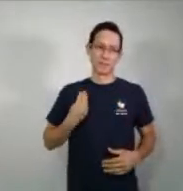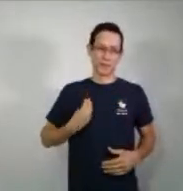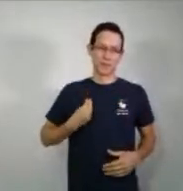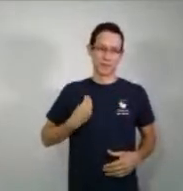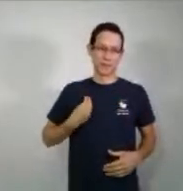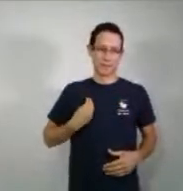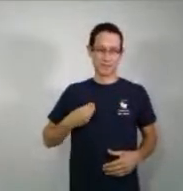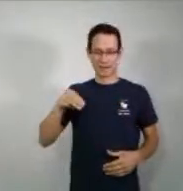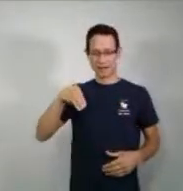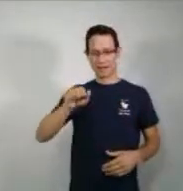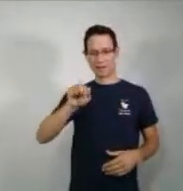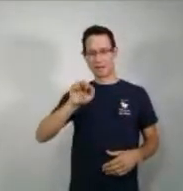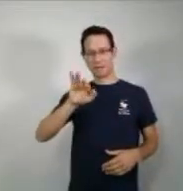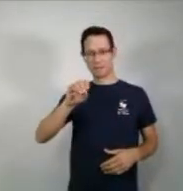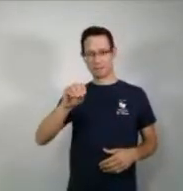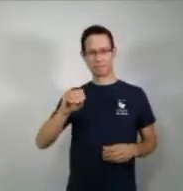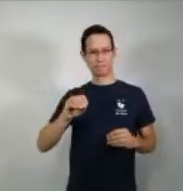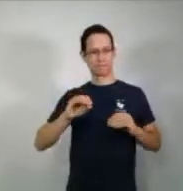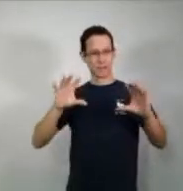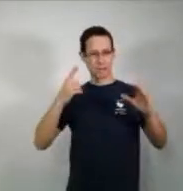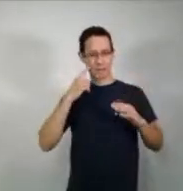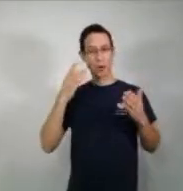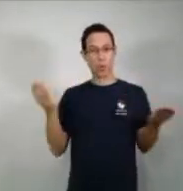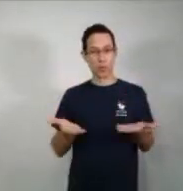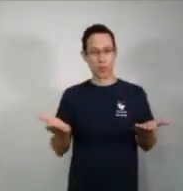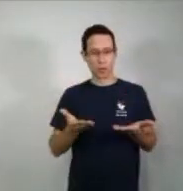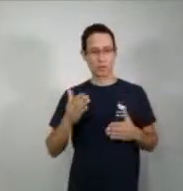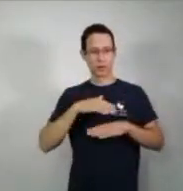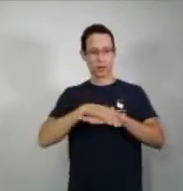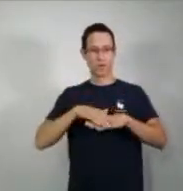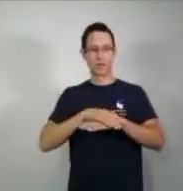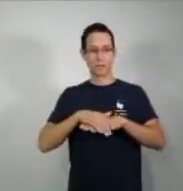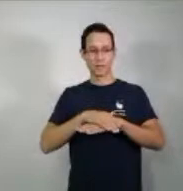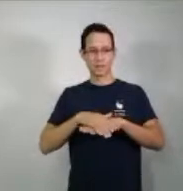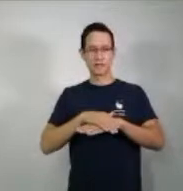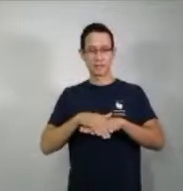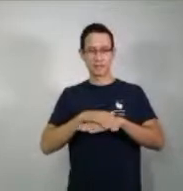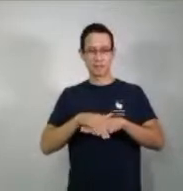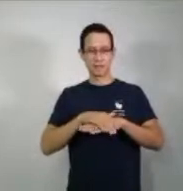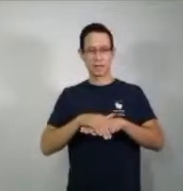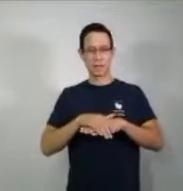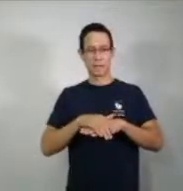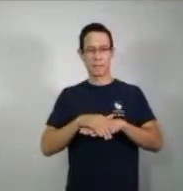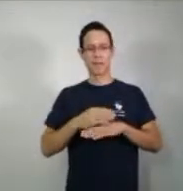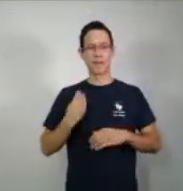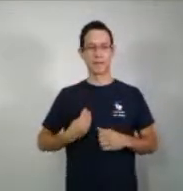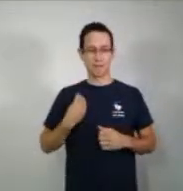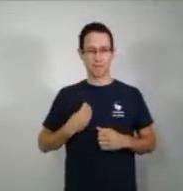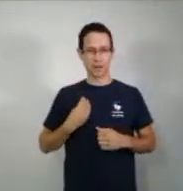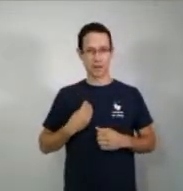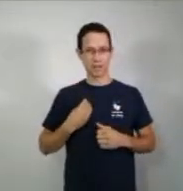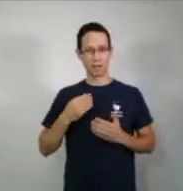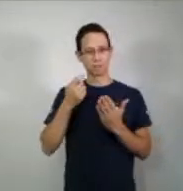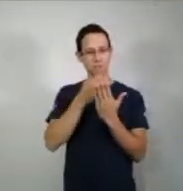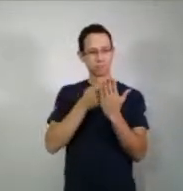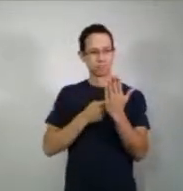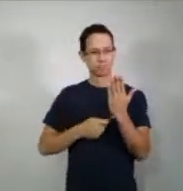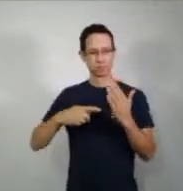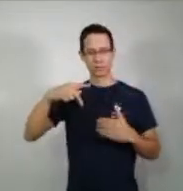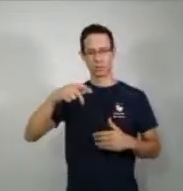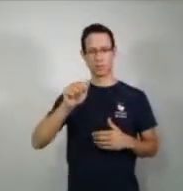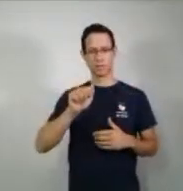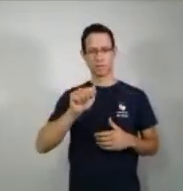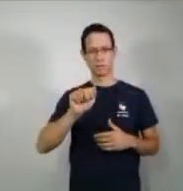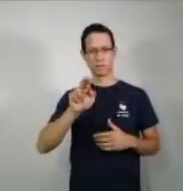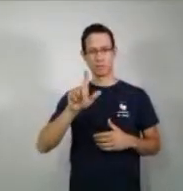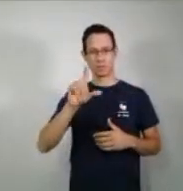viva. Hoje a gente vai conversar então sobre a obra A Vida e a Obra do Paulo Rony. E para